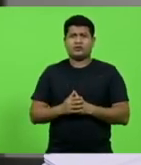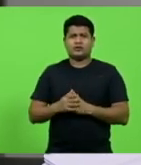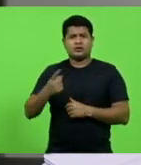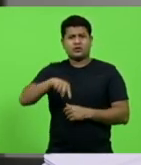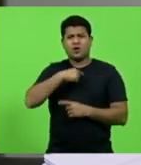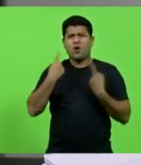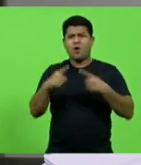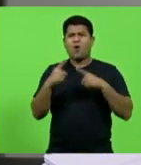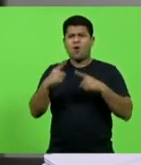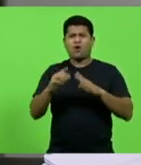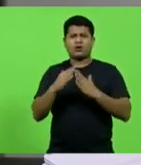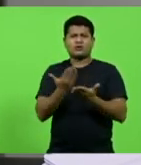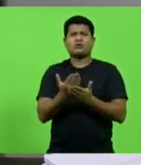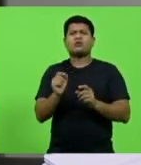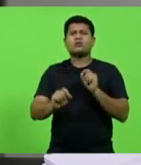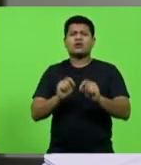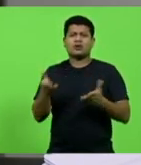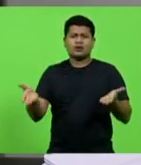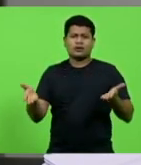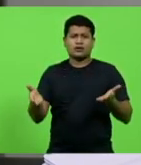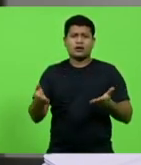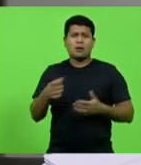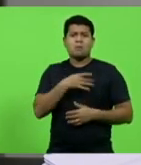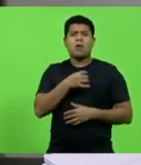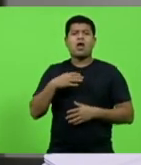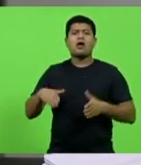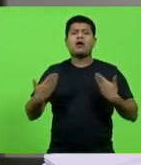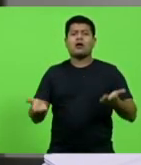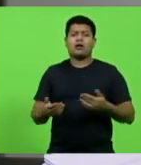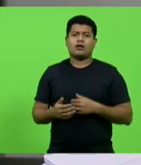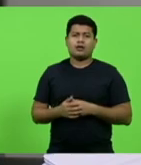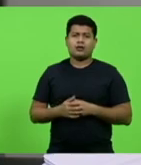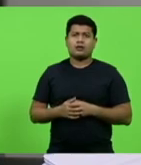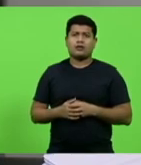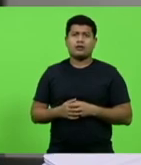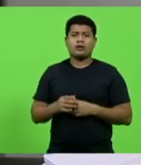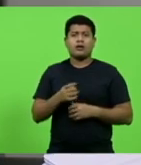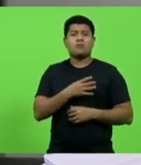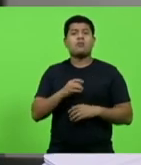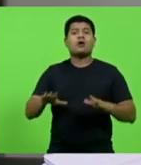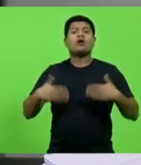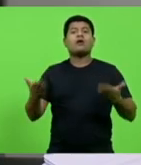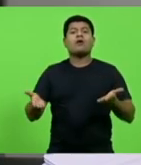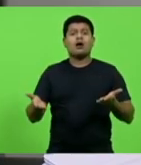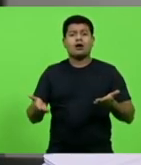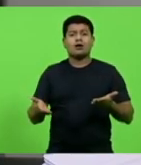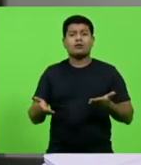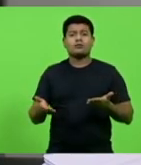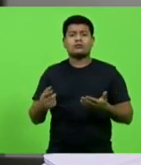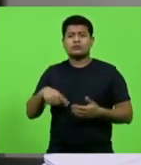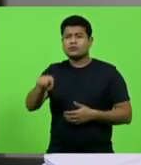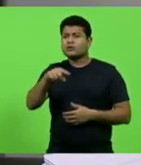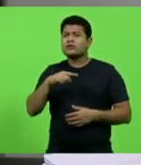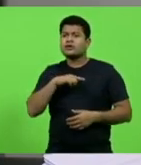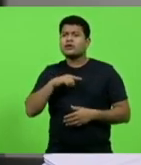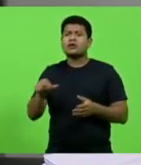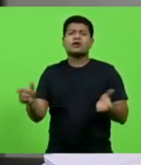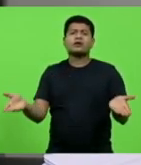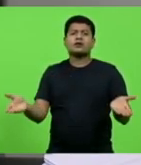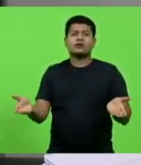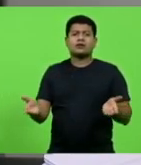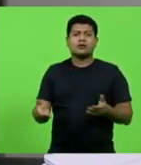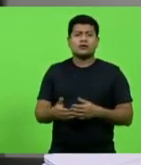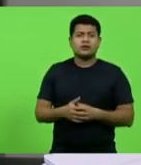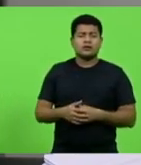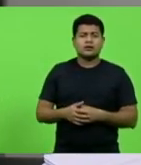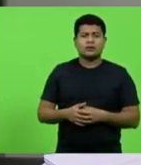escola? Qual é o medo? Qual é o medo que está colocado aqui? Então, me desculpe